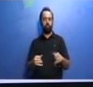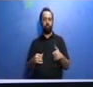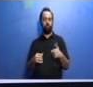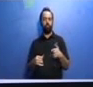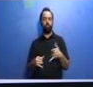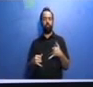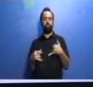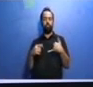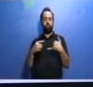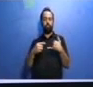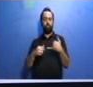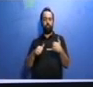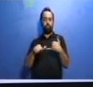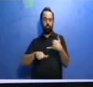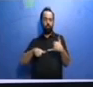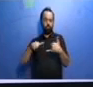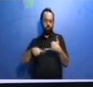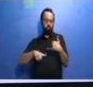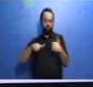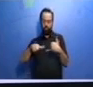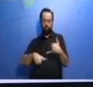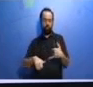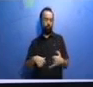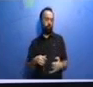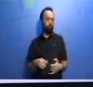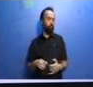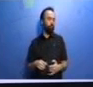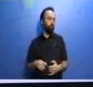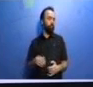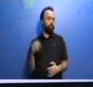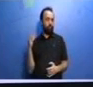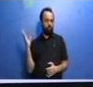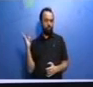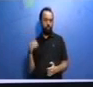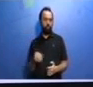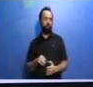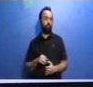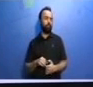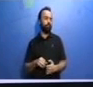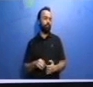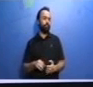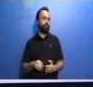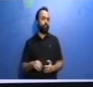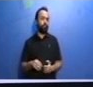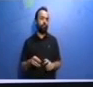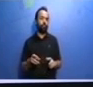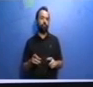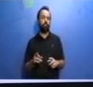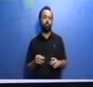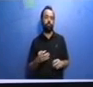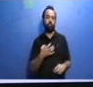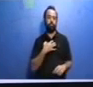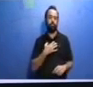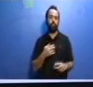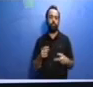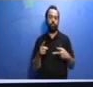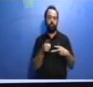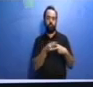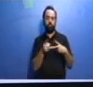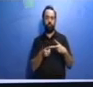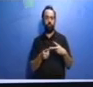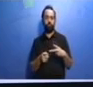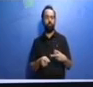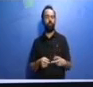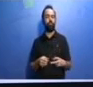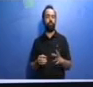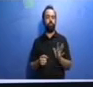e a formação de 2 moléculas de água, H2O. Então, isso são as 2 maneiras que nós temos de representar